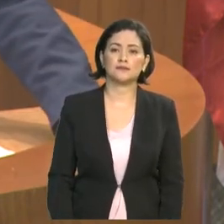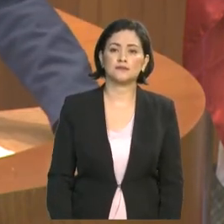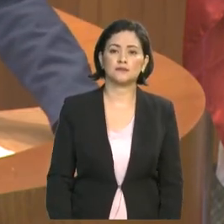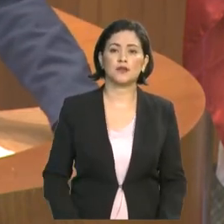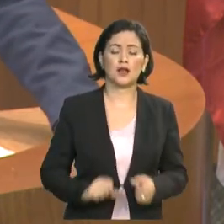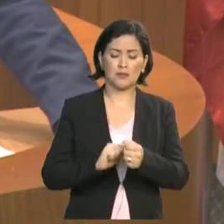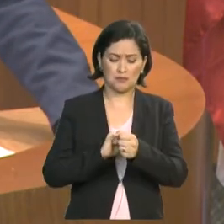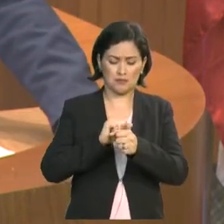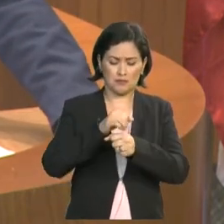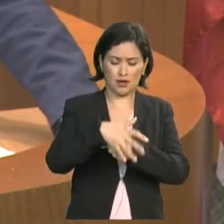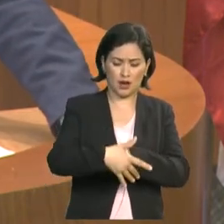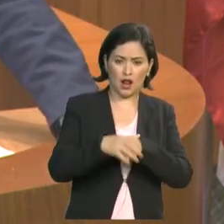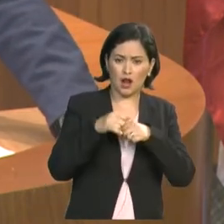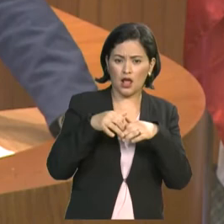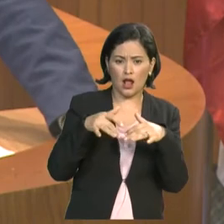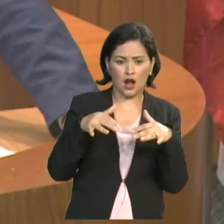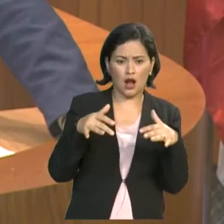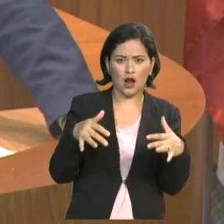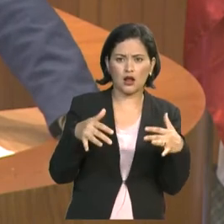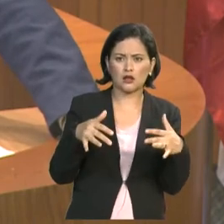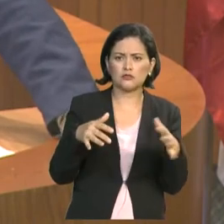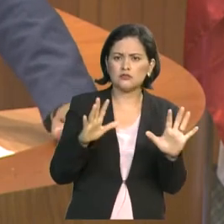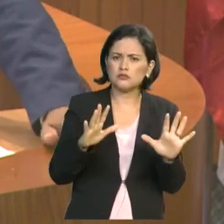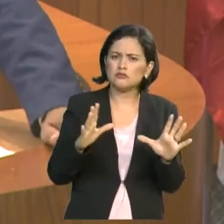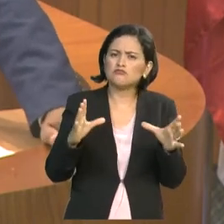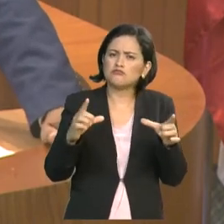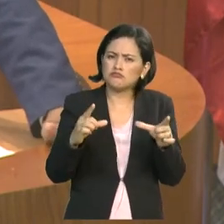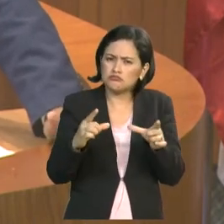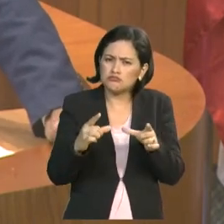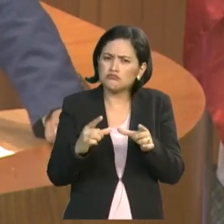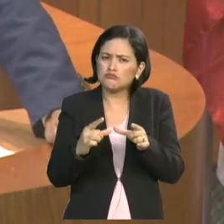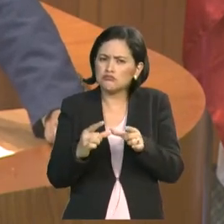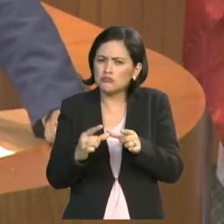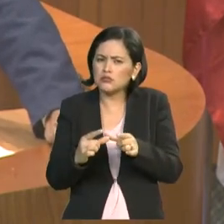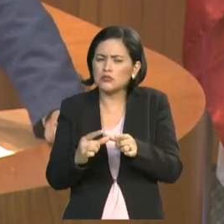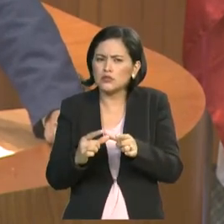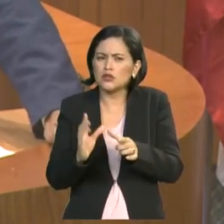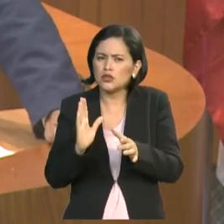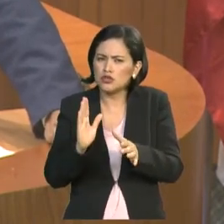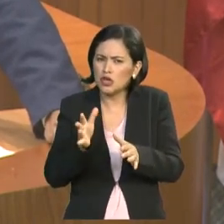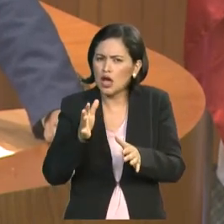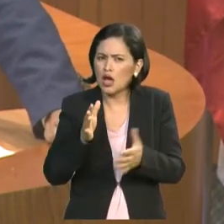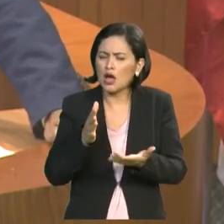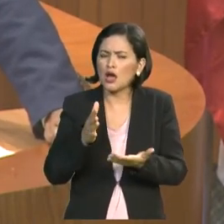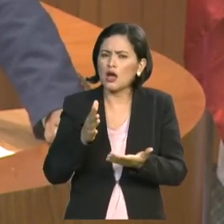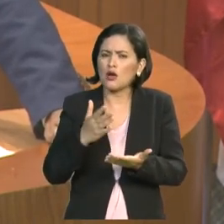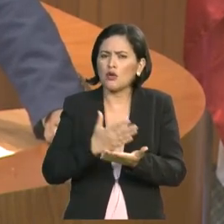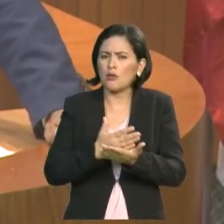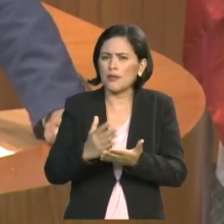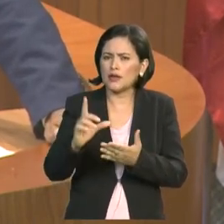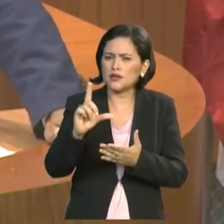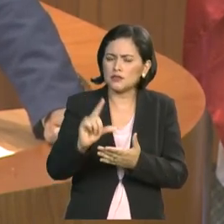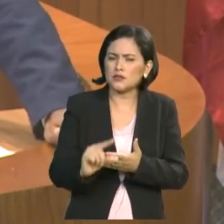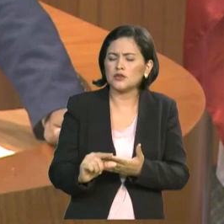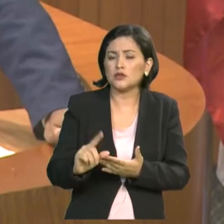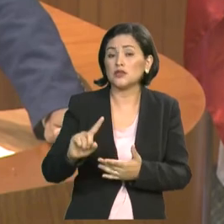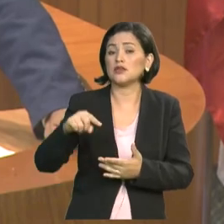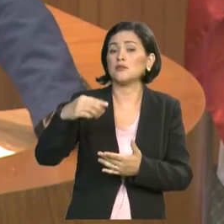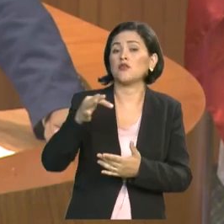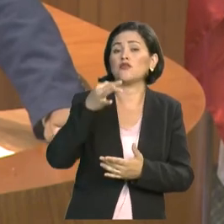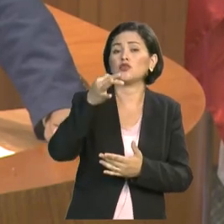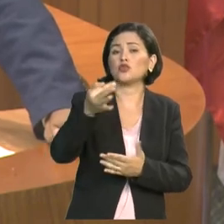pode ficar simplesmente a dor, o sofrimento daquelas pessoas que perderam os entes queridos e que hoje têm sequelas, traumas da